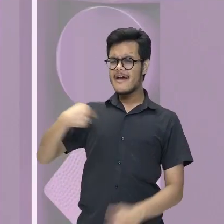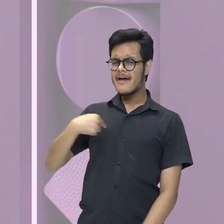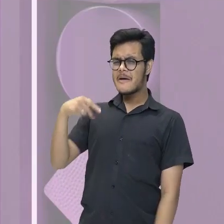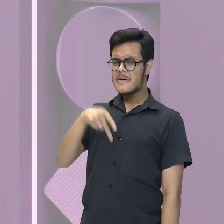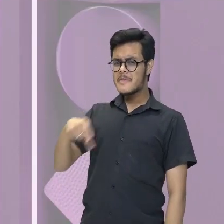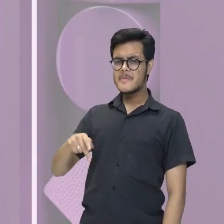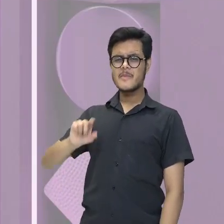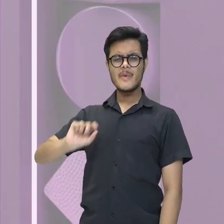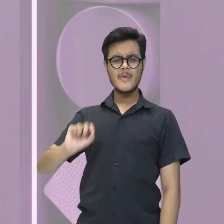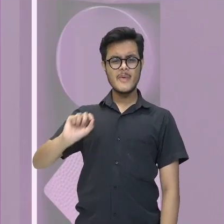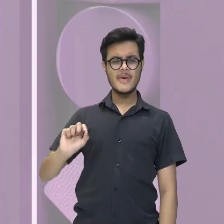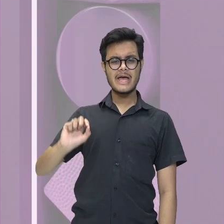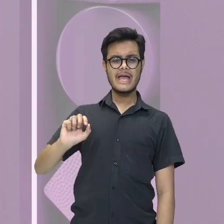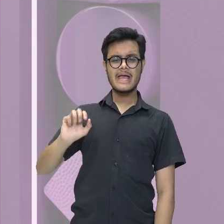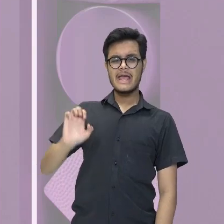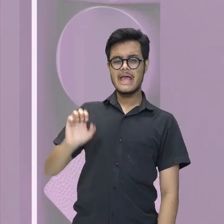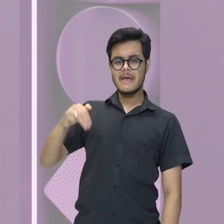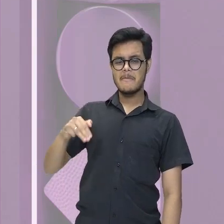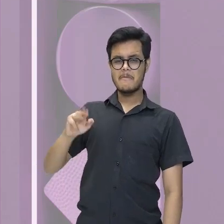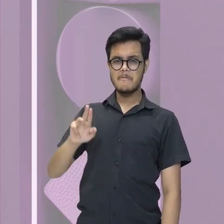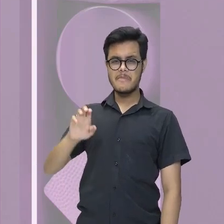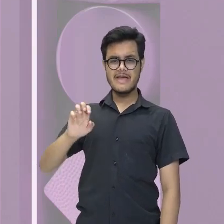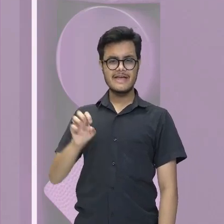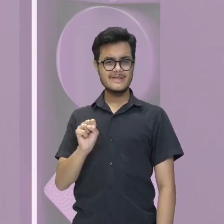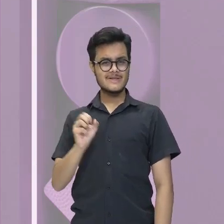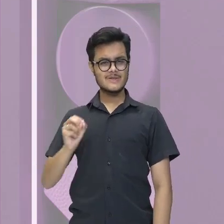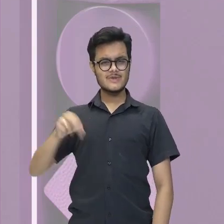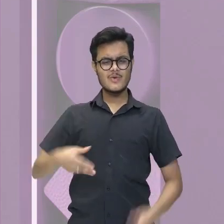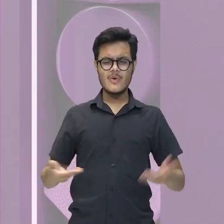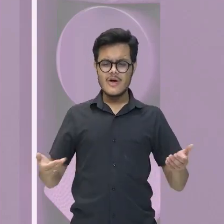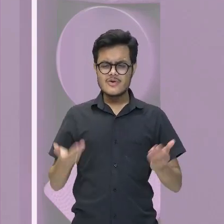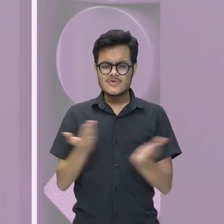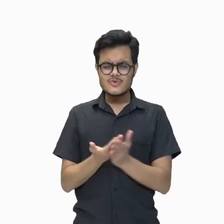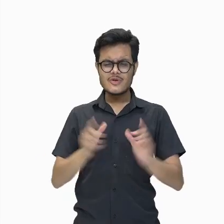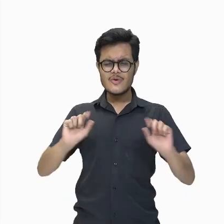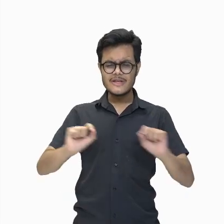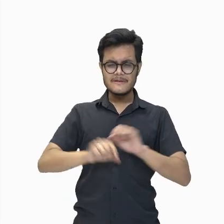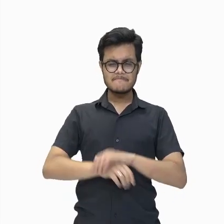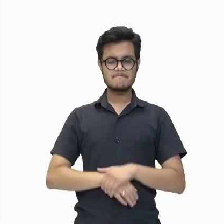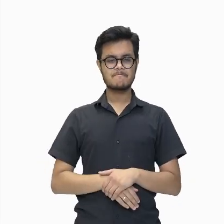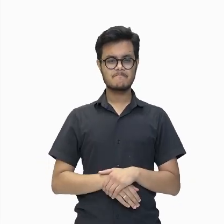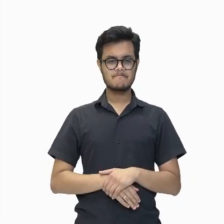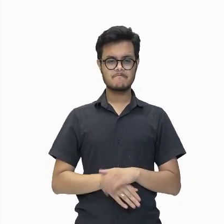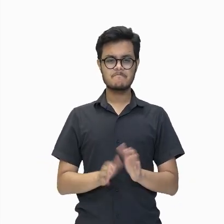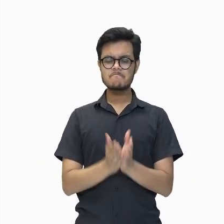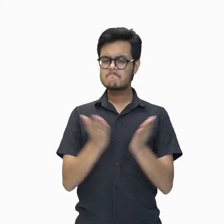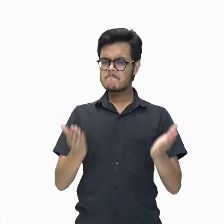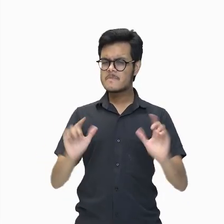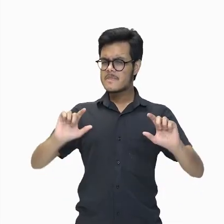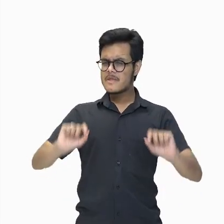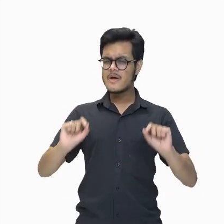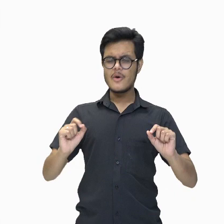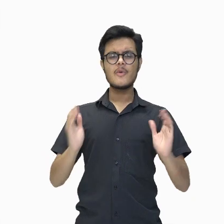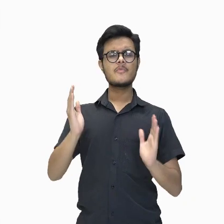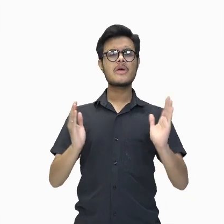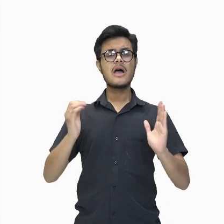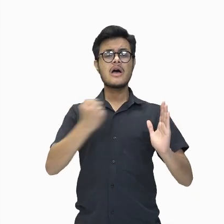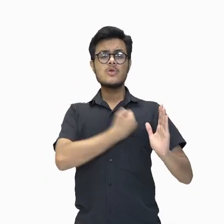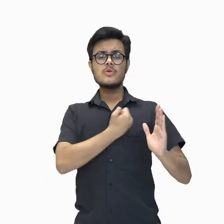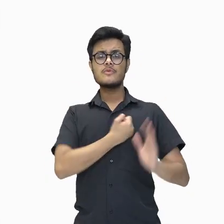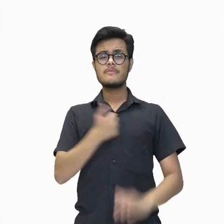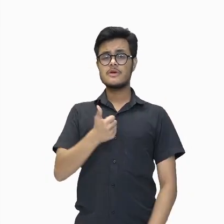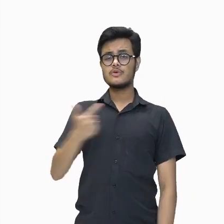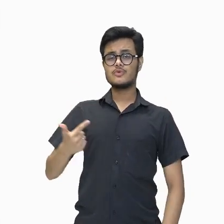professor Emerson Marão e vamos ver o que nos aguarda para a nossa aula de hoje. A aula de número 12 traz como